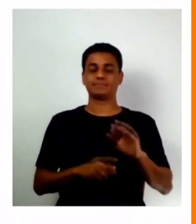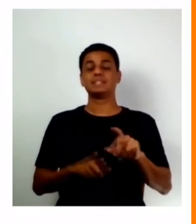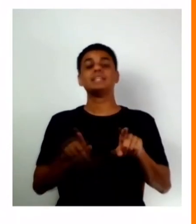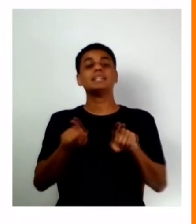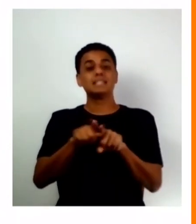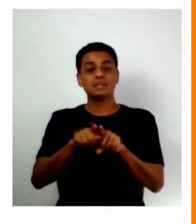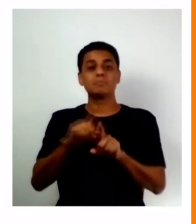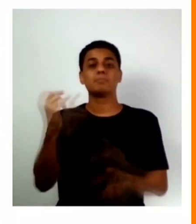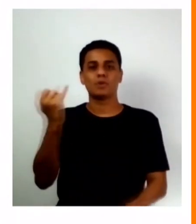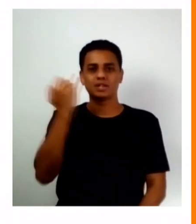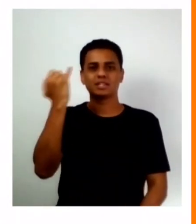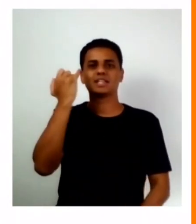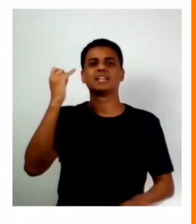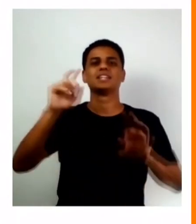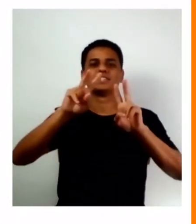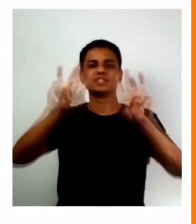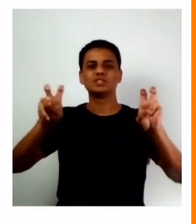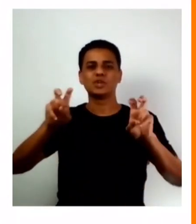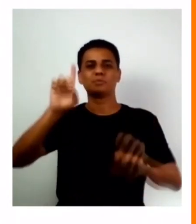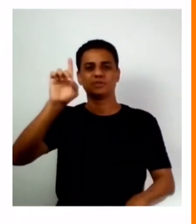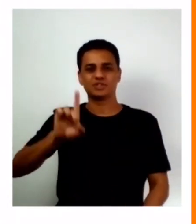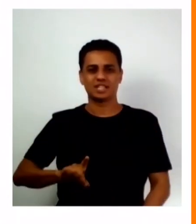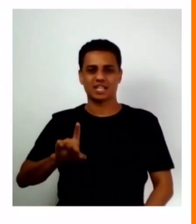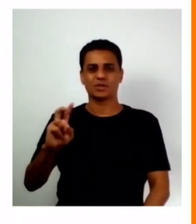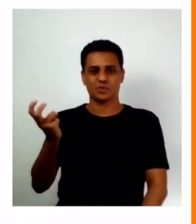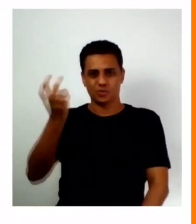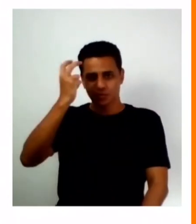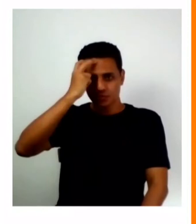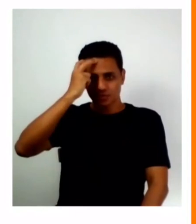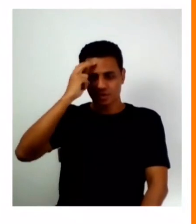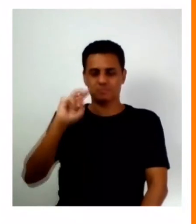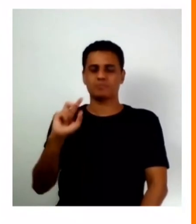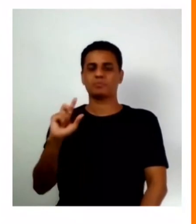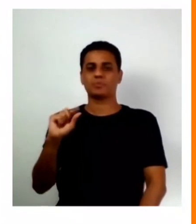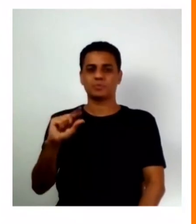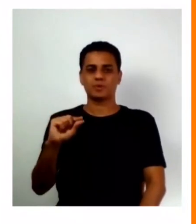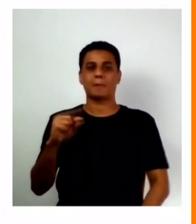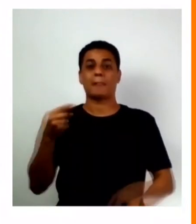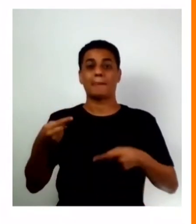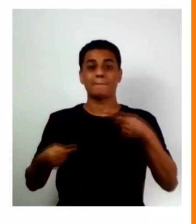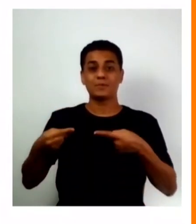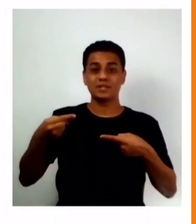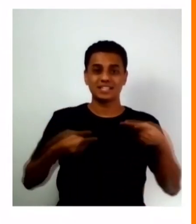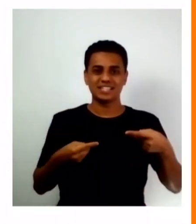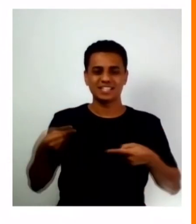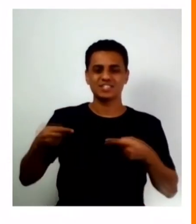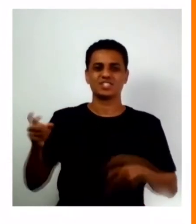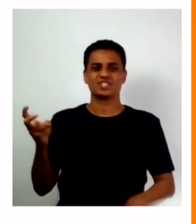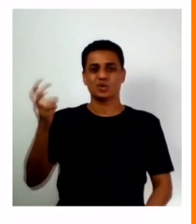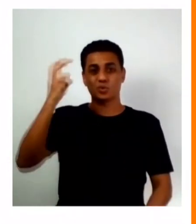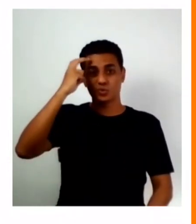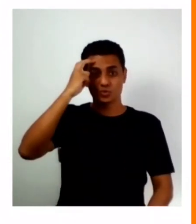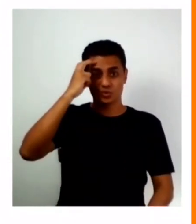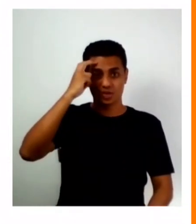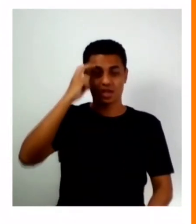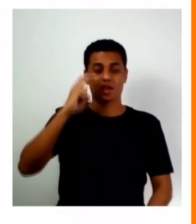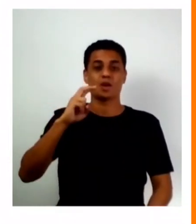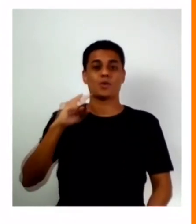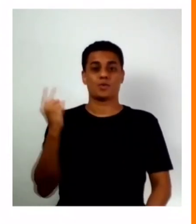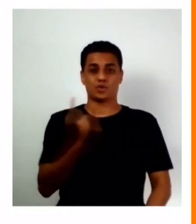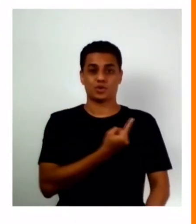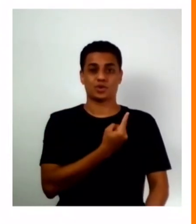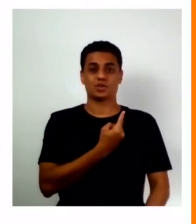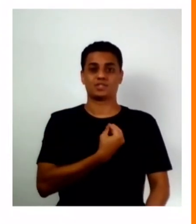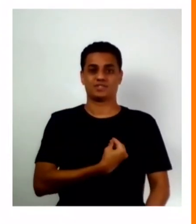direitos culturales é que as políticas culturales que temos nos países